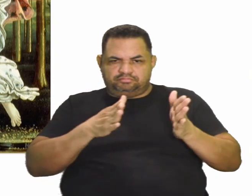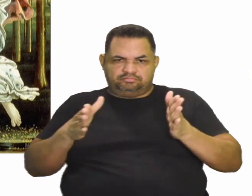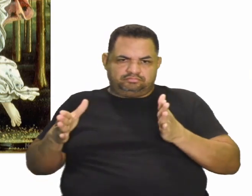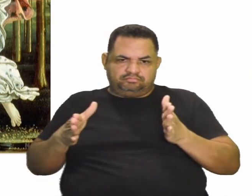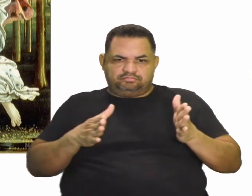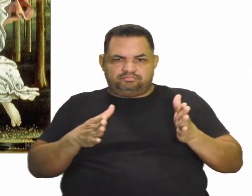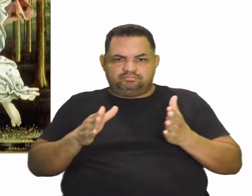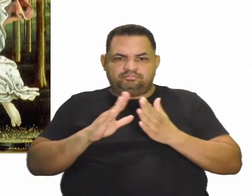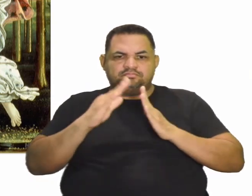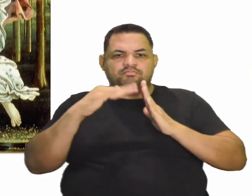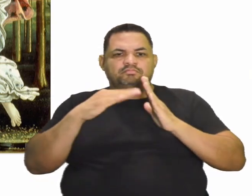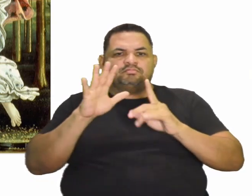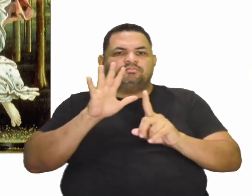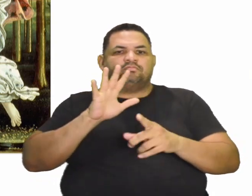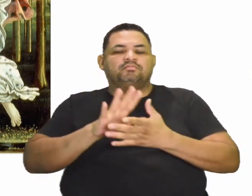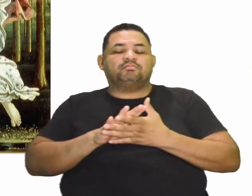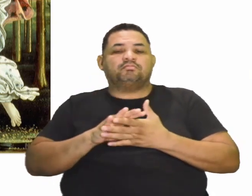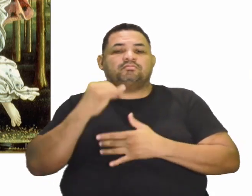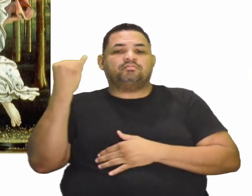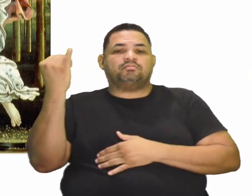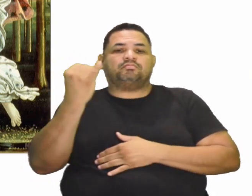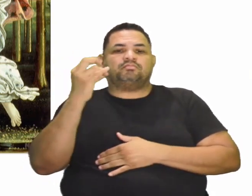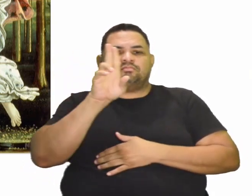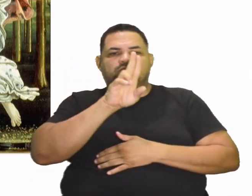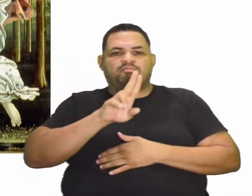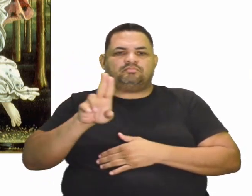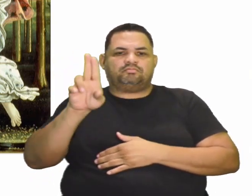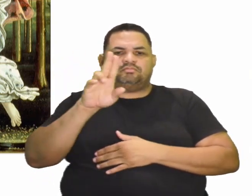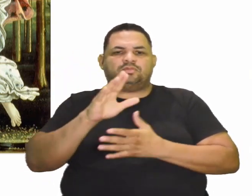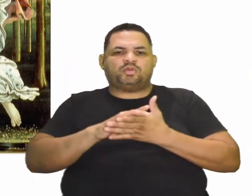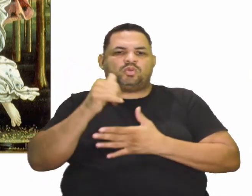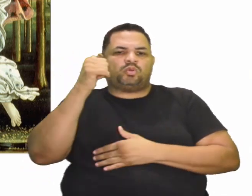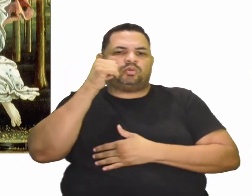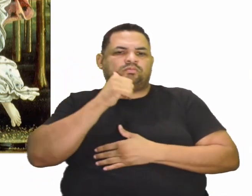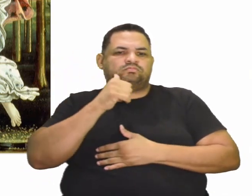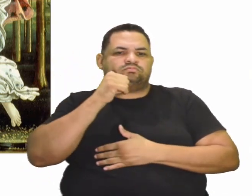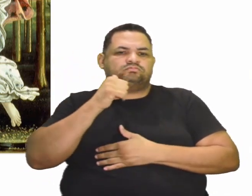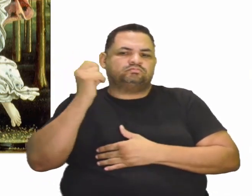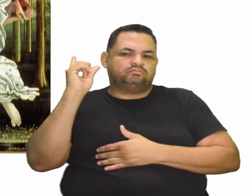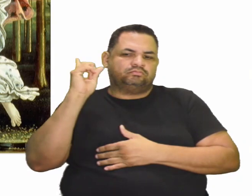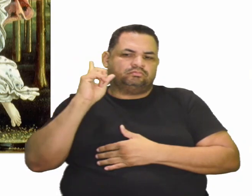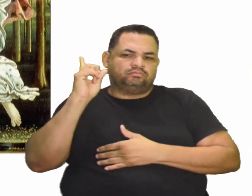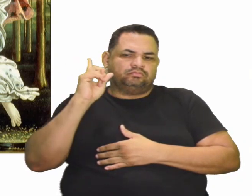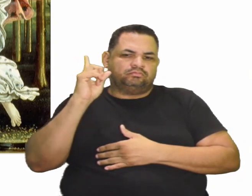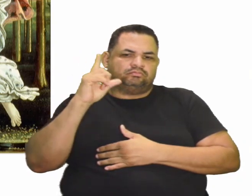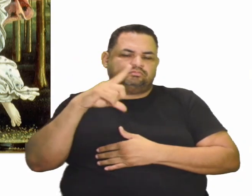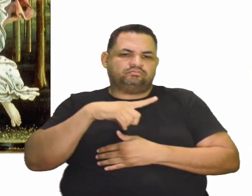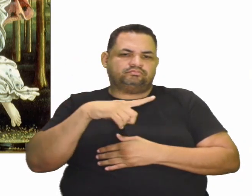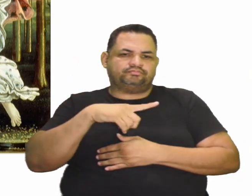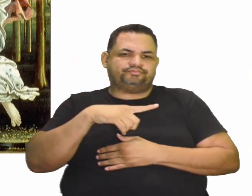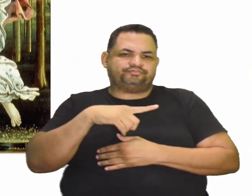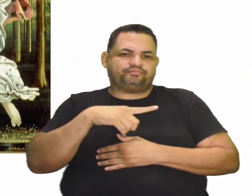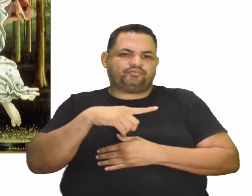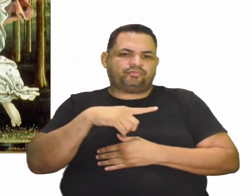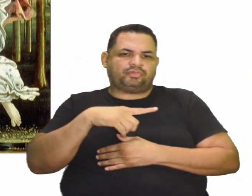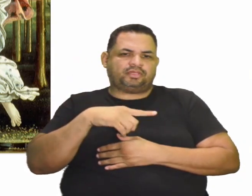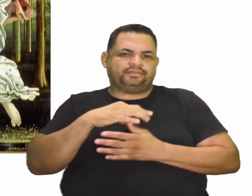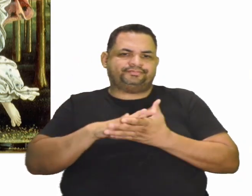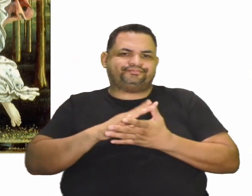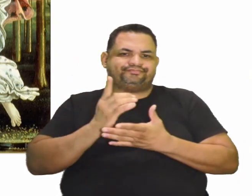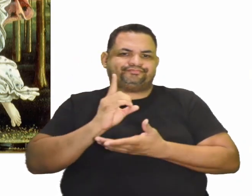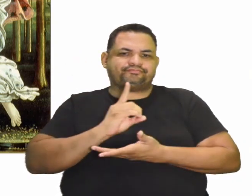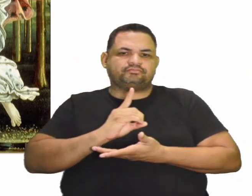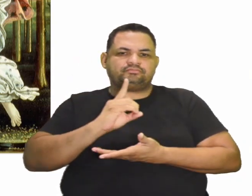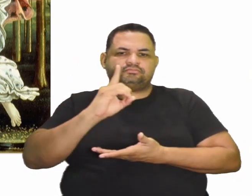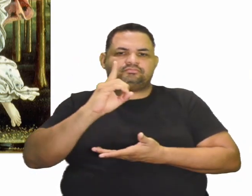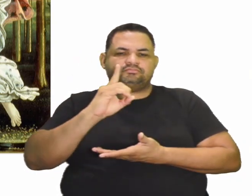uma obra impactante porque utiliza o nu feminino, né? Nós podemos observar que há aqui o nu feminino da deusa ao